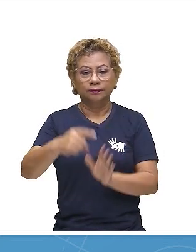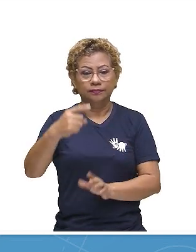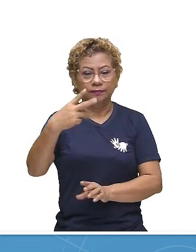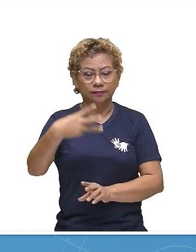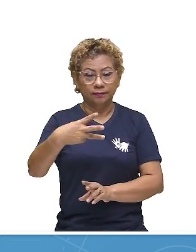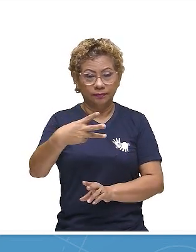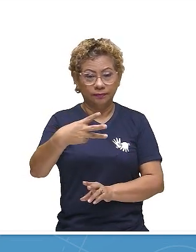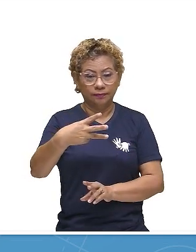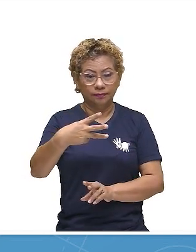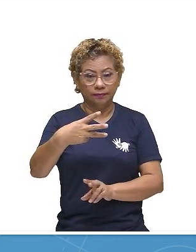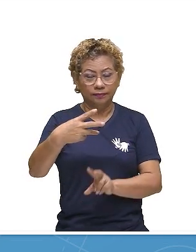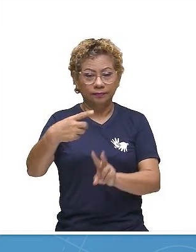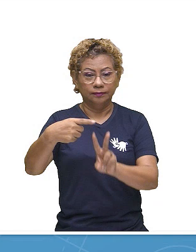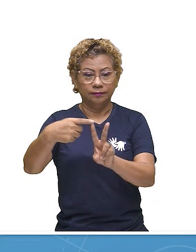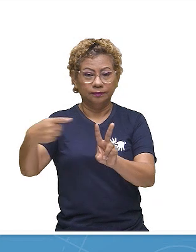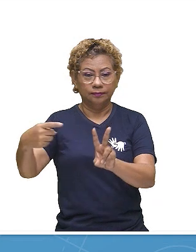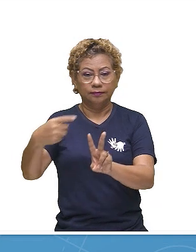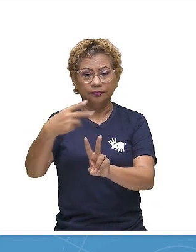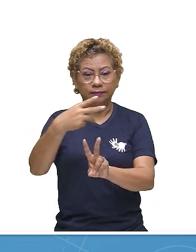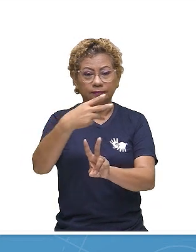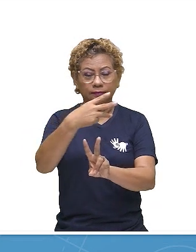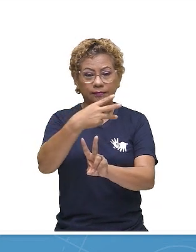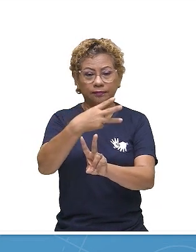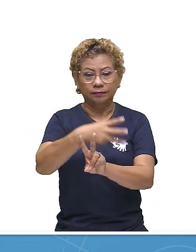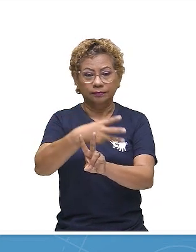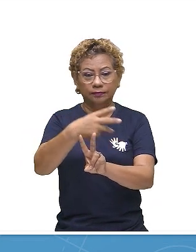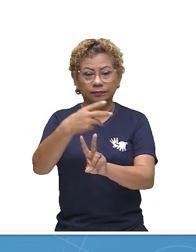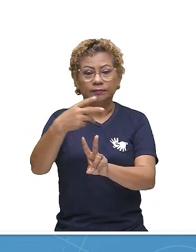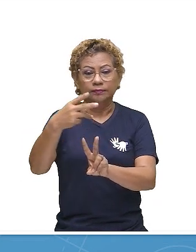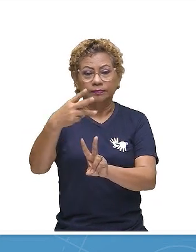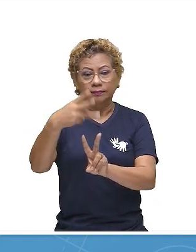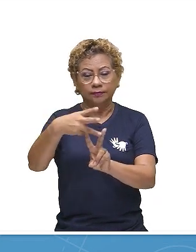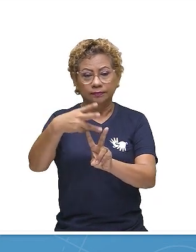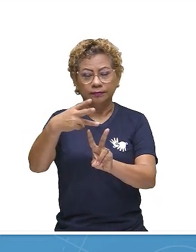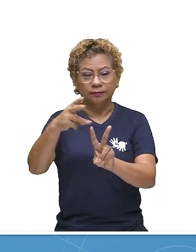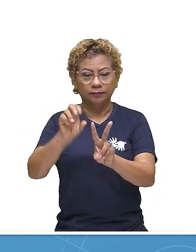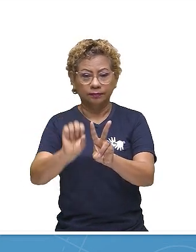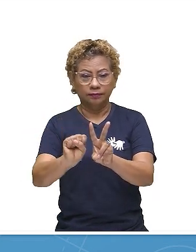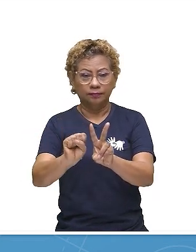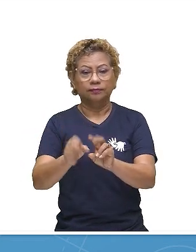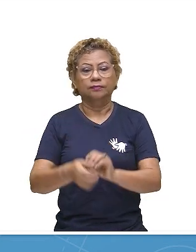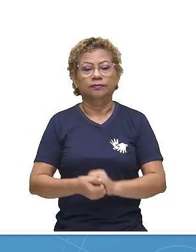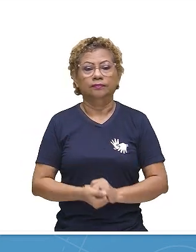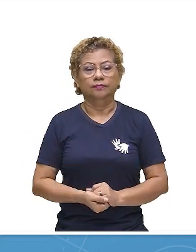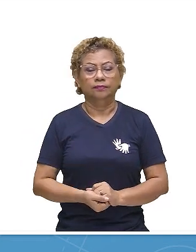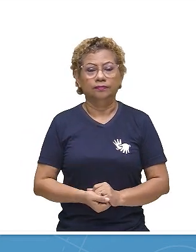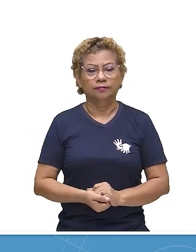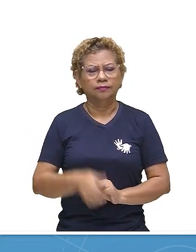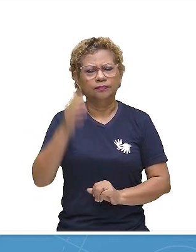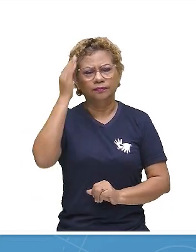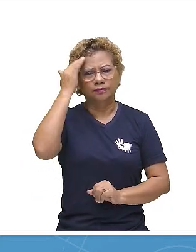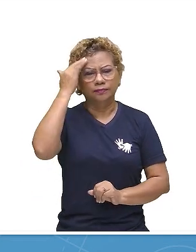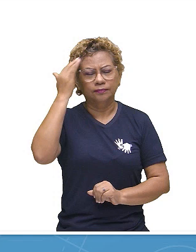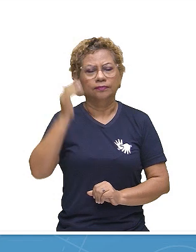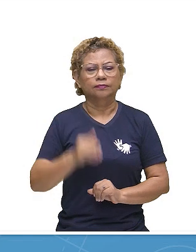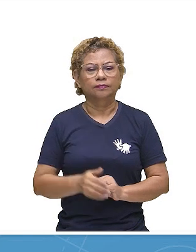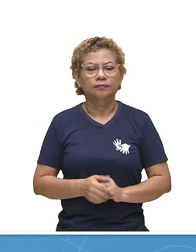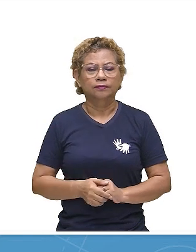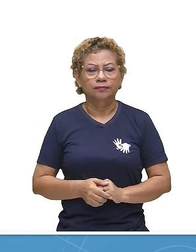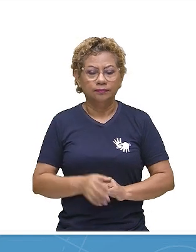Pois bem, nós sabemos que entre o coeficiente